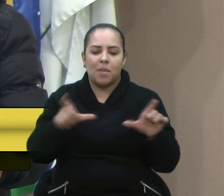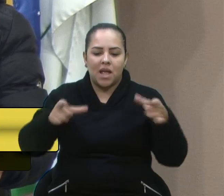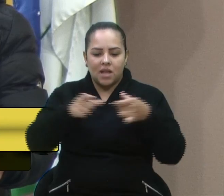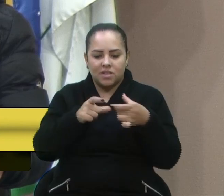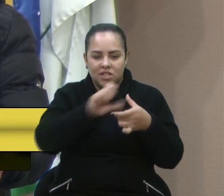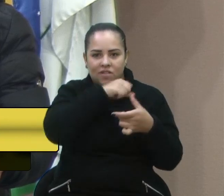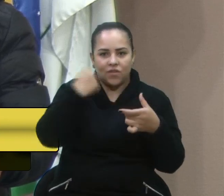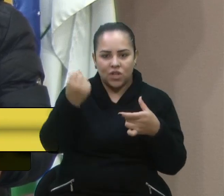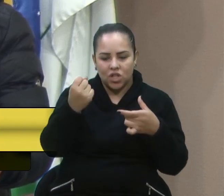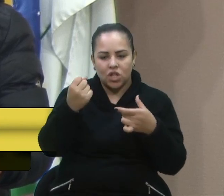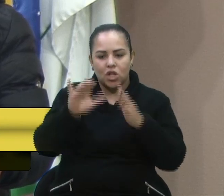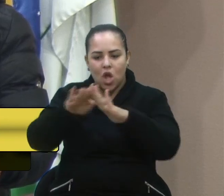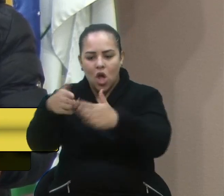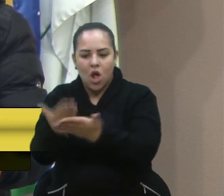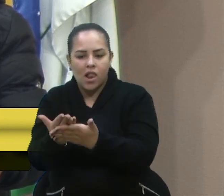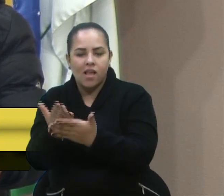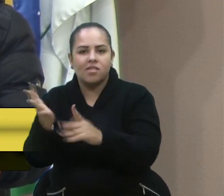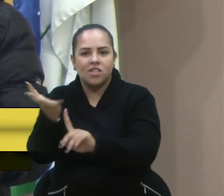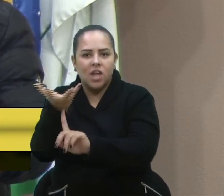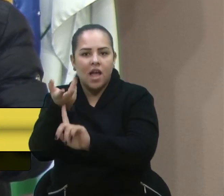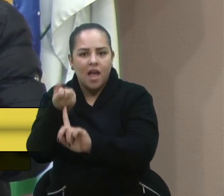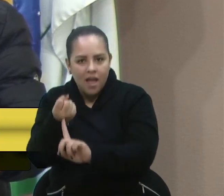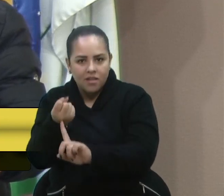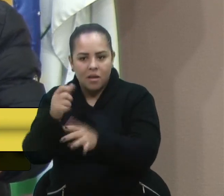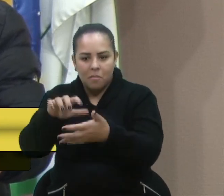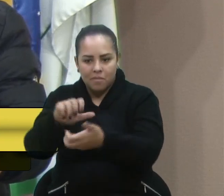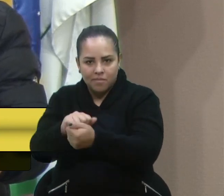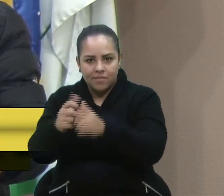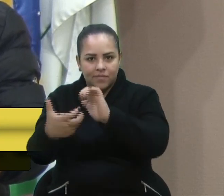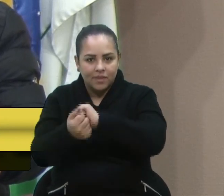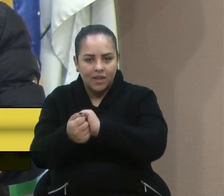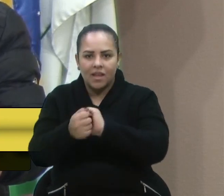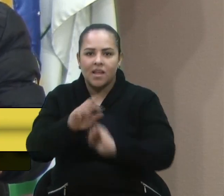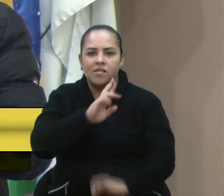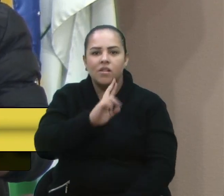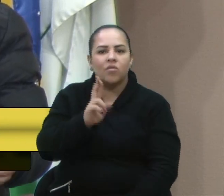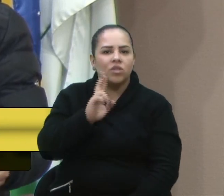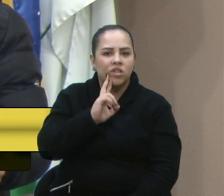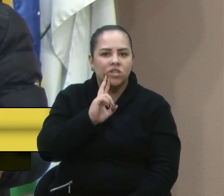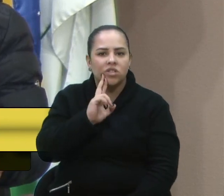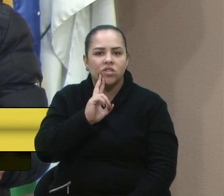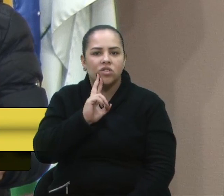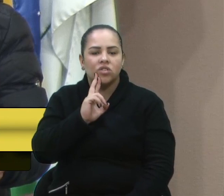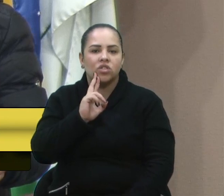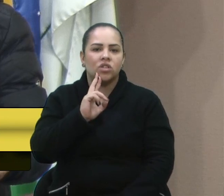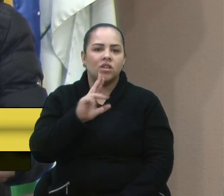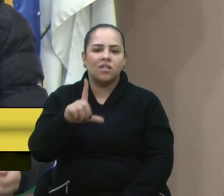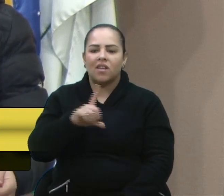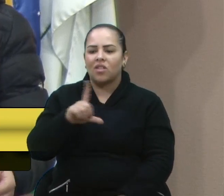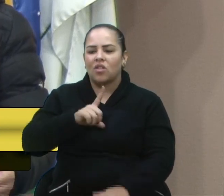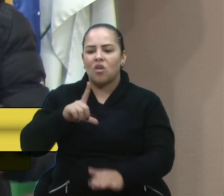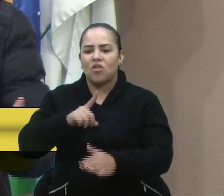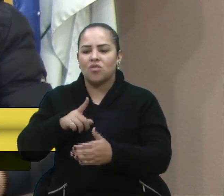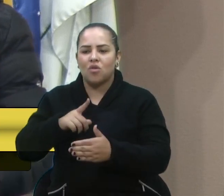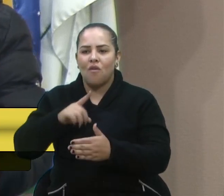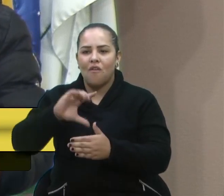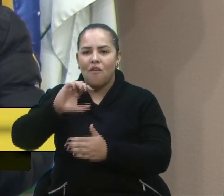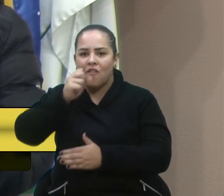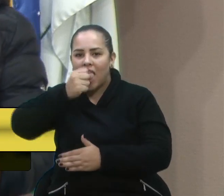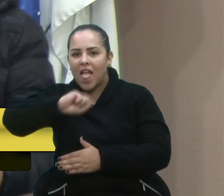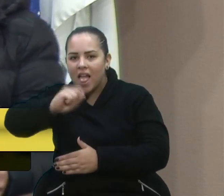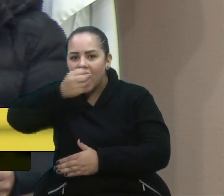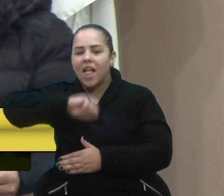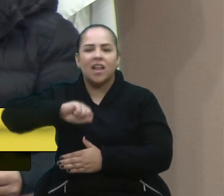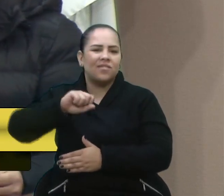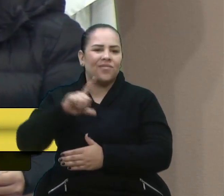de Artesanato, Hostel, Pousada, Restaurante Temático Identitário, Sorveteria, Serviço de Atendimento e Informação ao Turista, Sebo